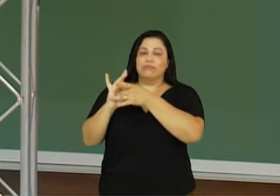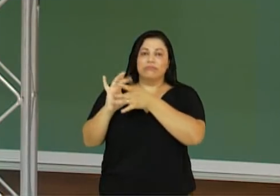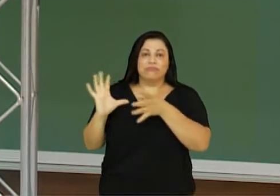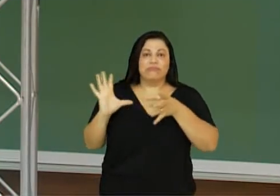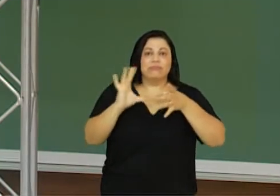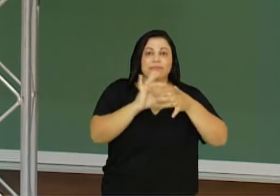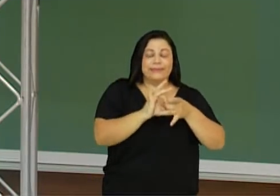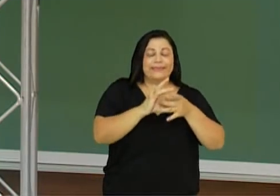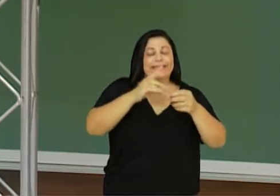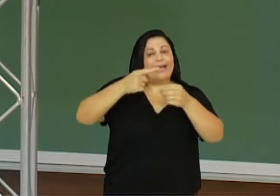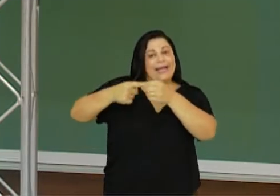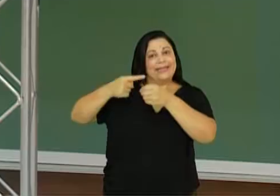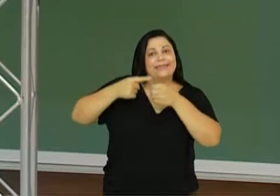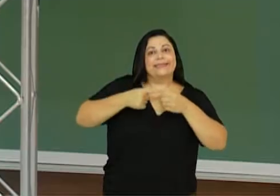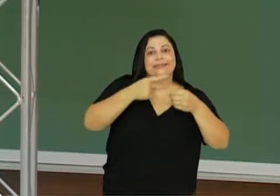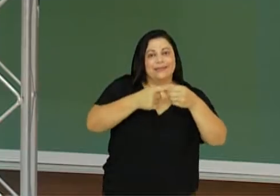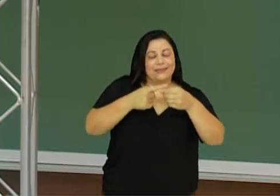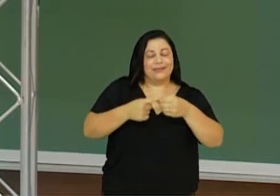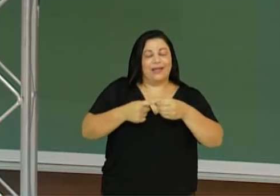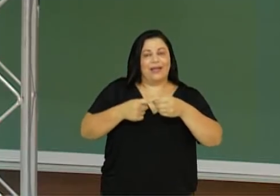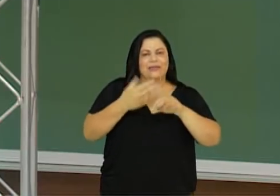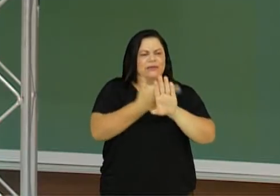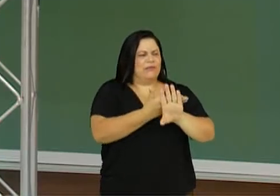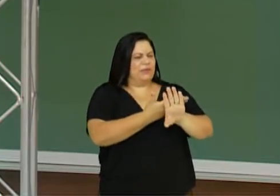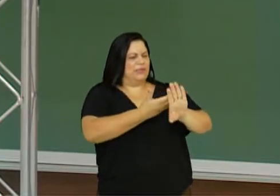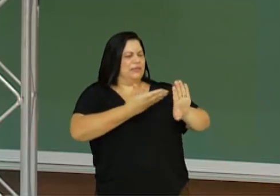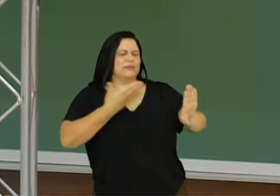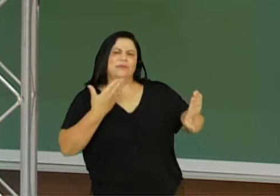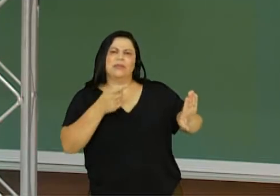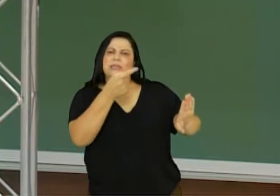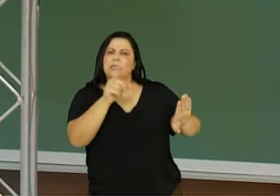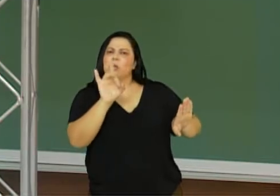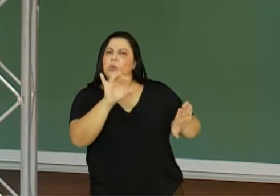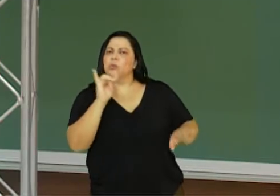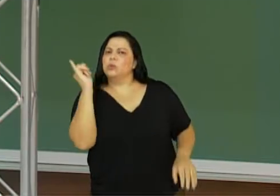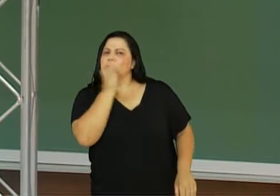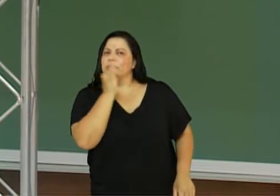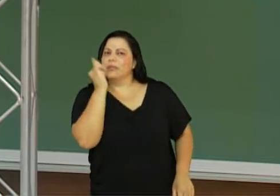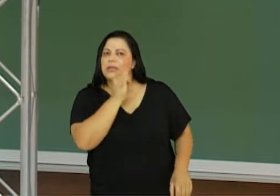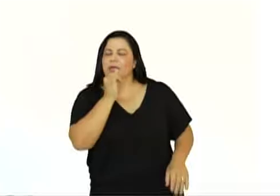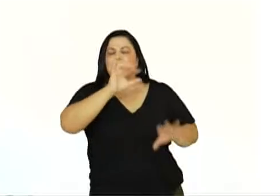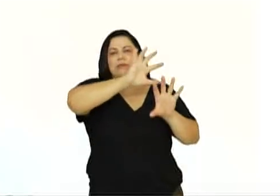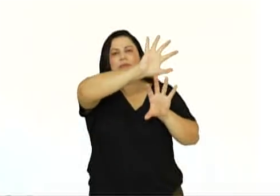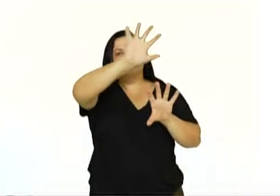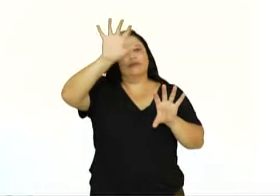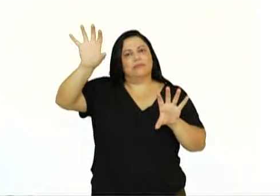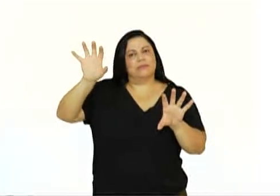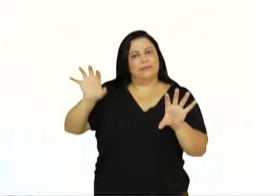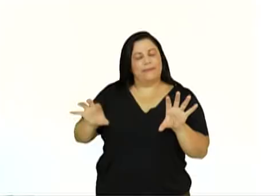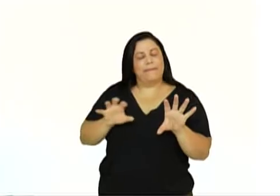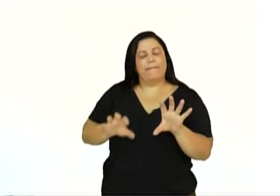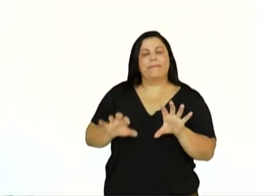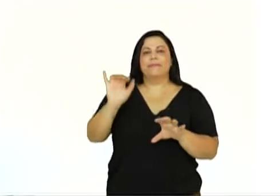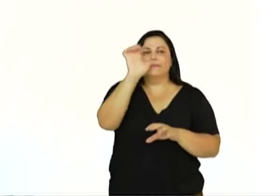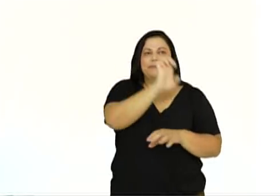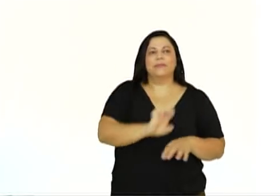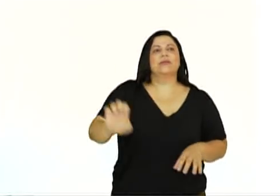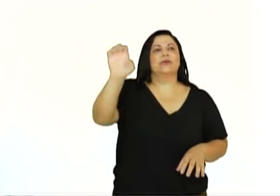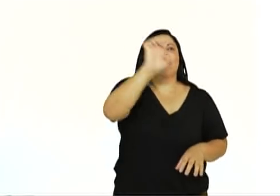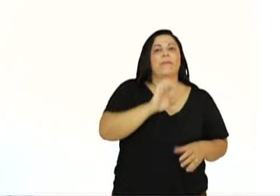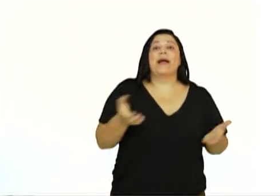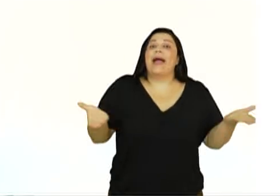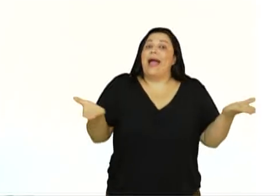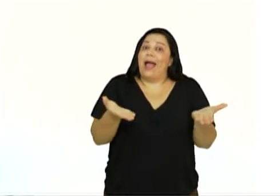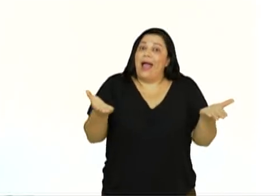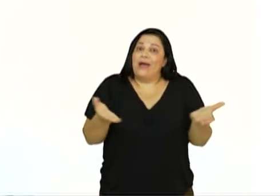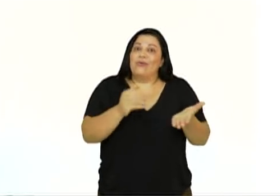Império Romano, que estavam mais afastadas, não somente na Itália, mas em outras regiões da Europa, ao Império Romano. Agora